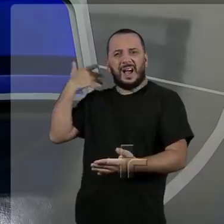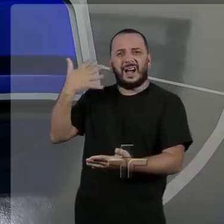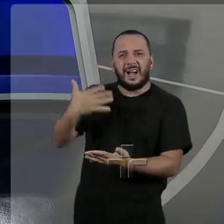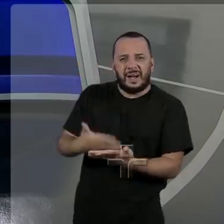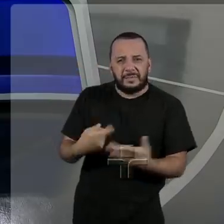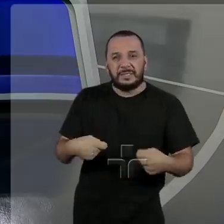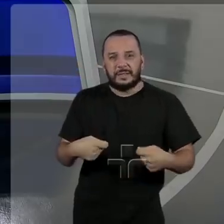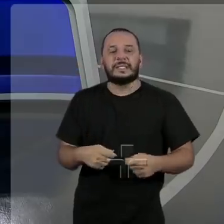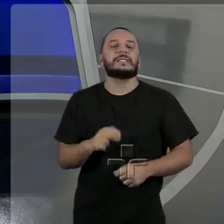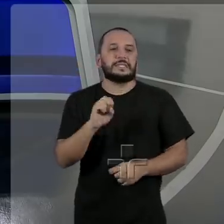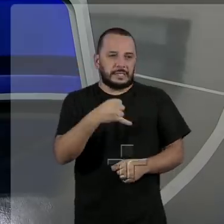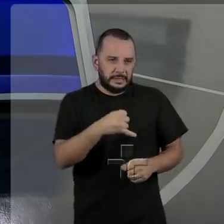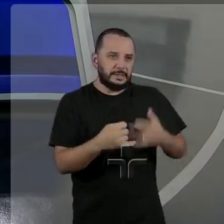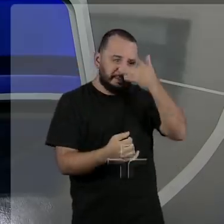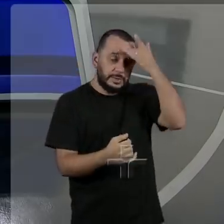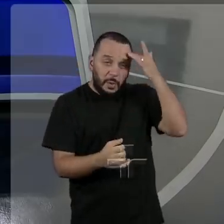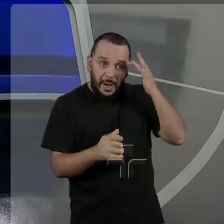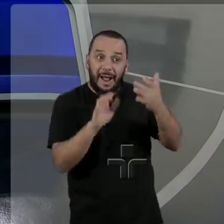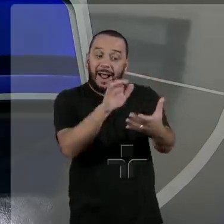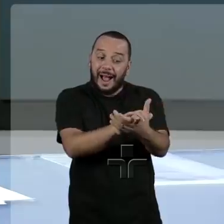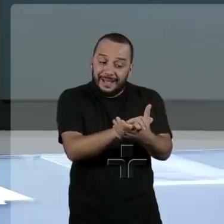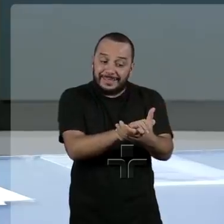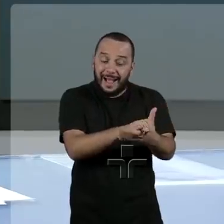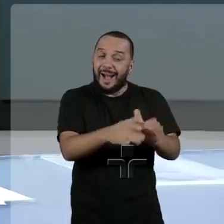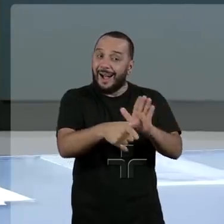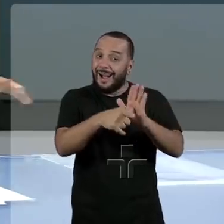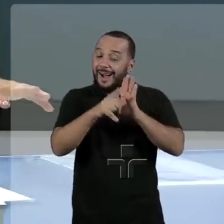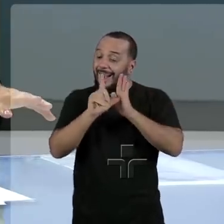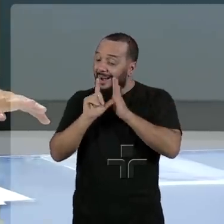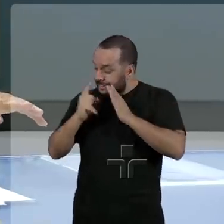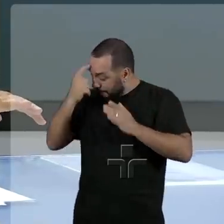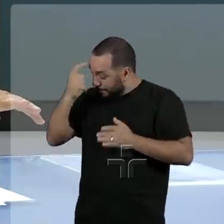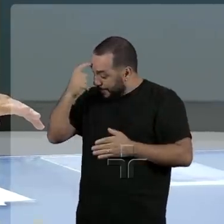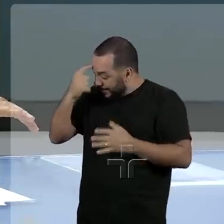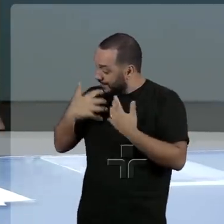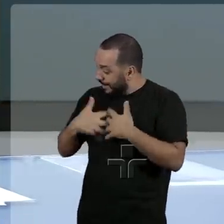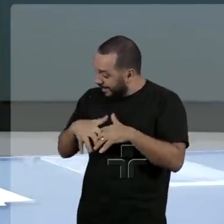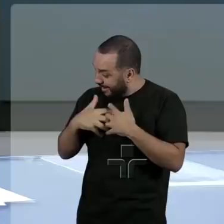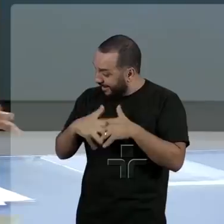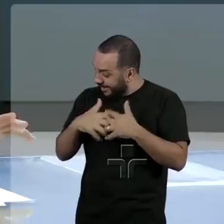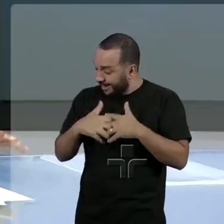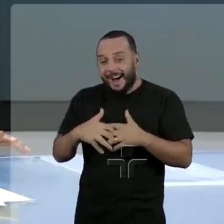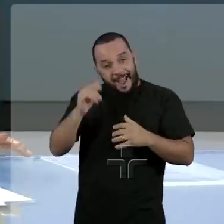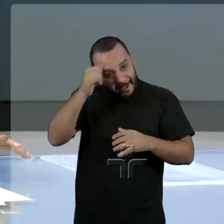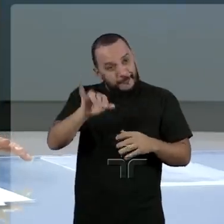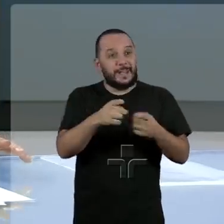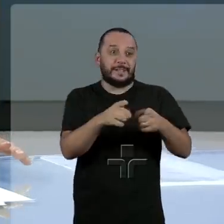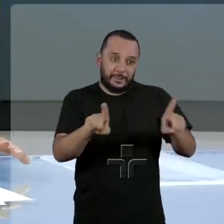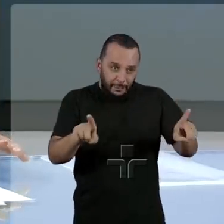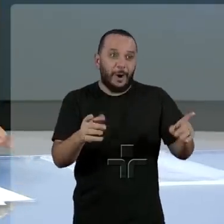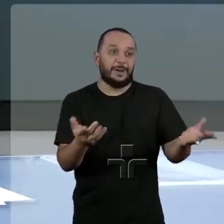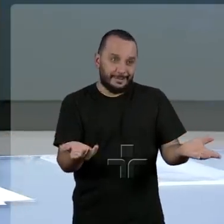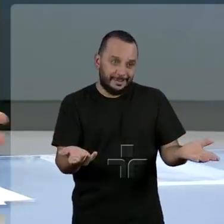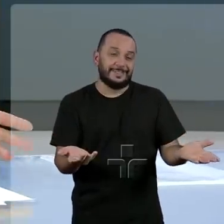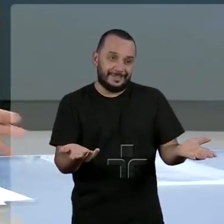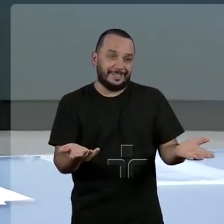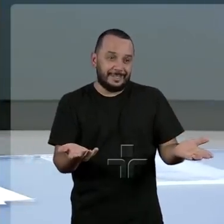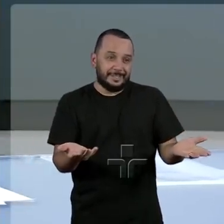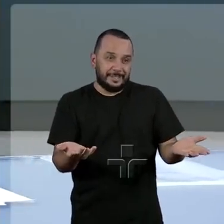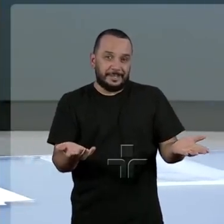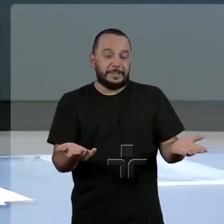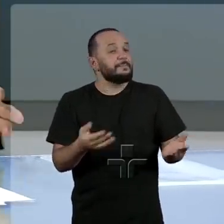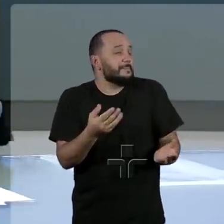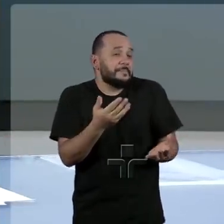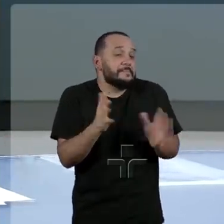pensassem muito bem antes de se casar, talvez o número de separações já fosse ajudava menor. muito, já né? ajudaria muito, não é verdade? Porque como isso